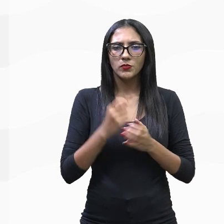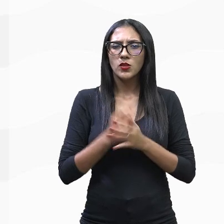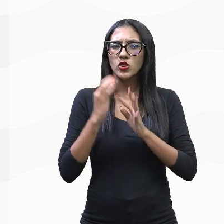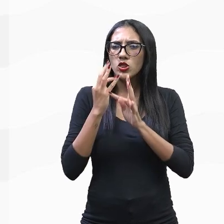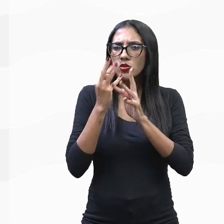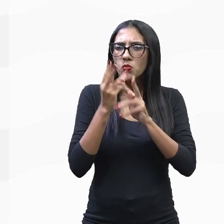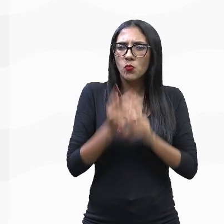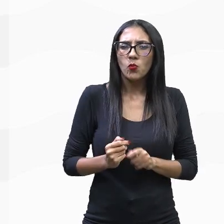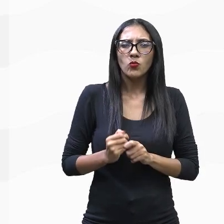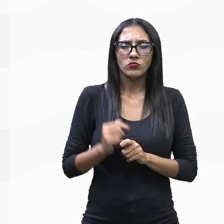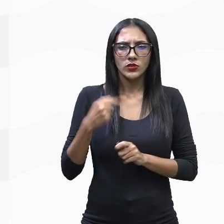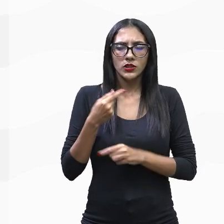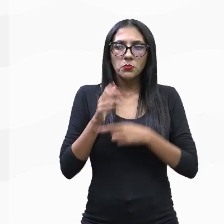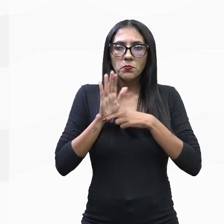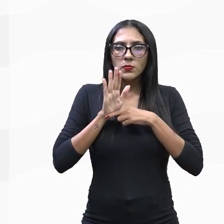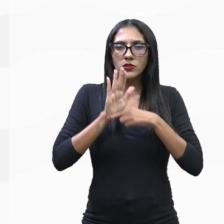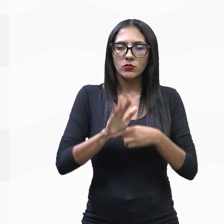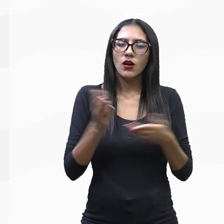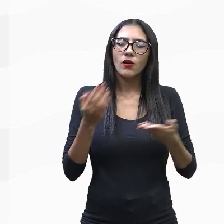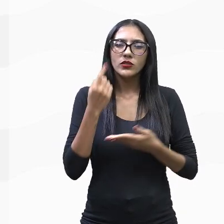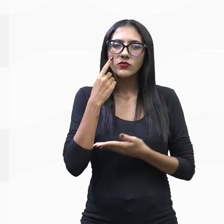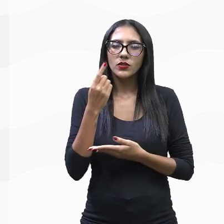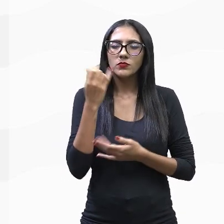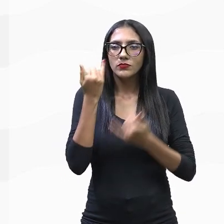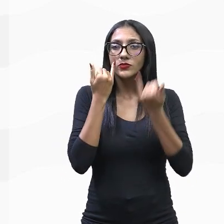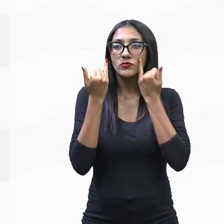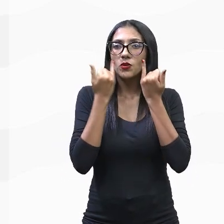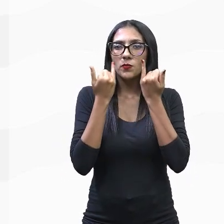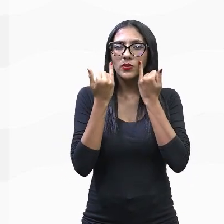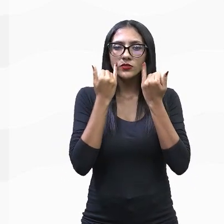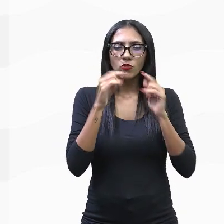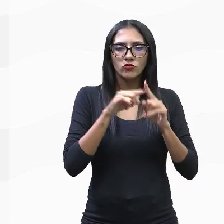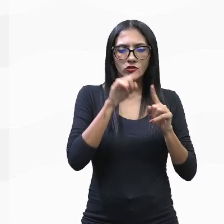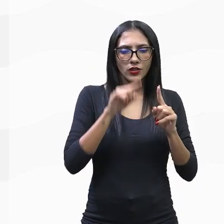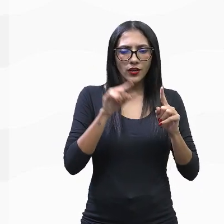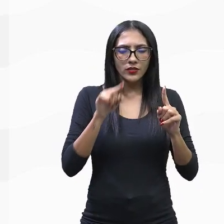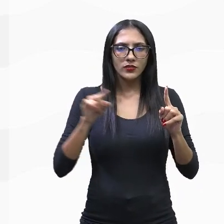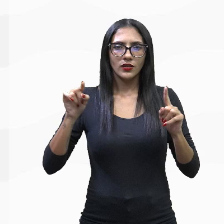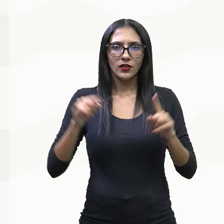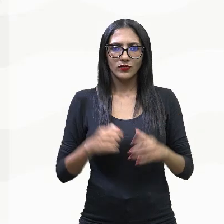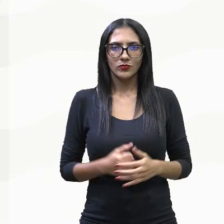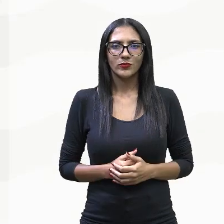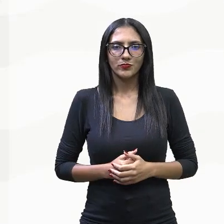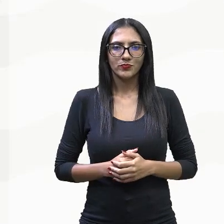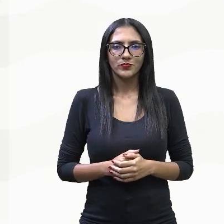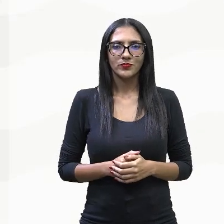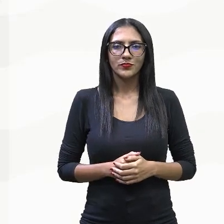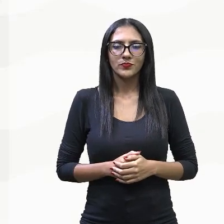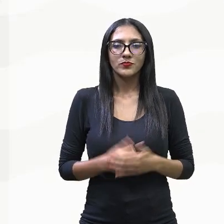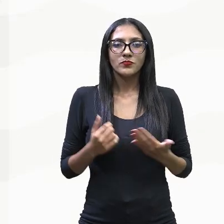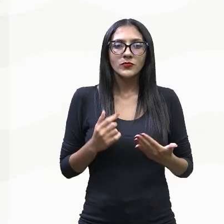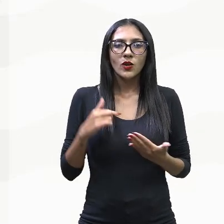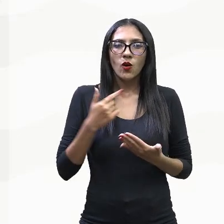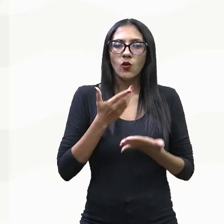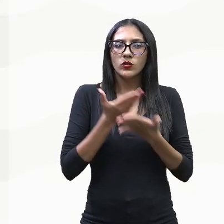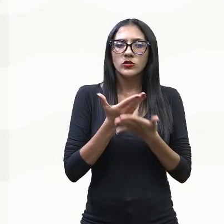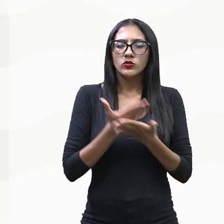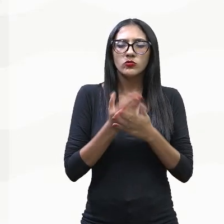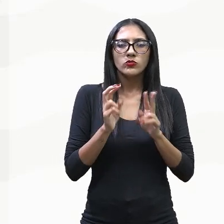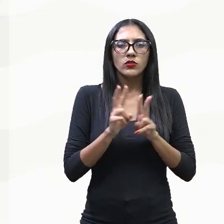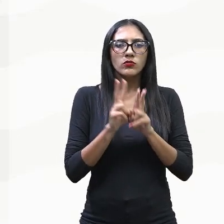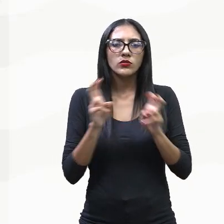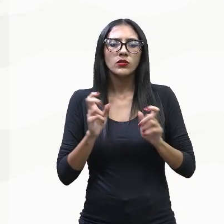falamos aqui, discutindo, né, em forma de gráfico. Já que a nossa UCA, não é, professor, não é, prevendo aí